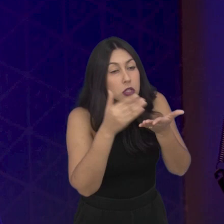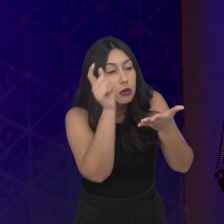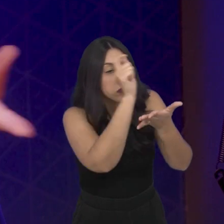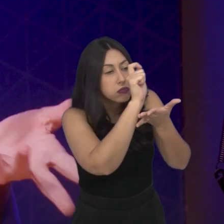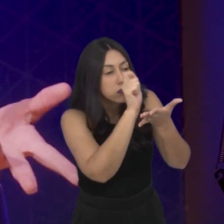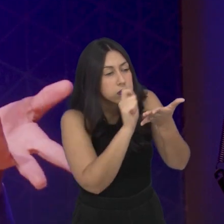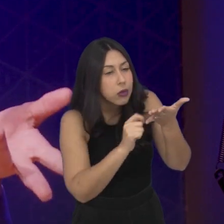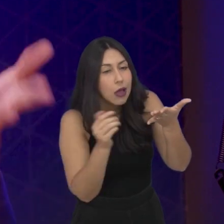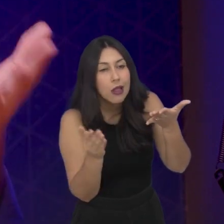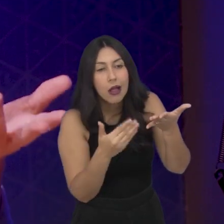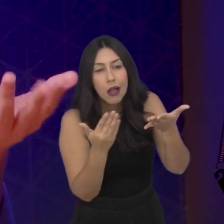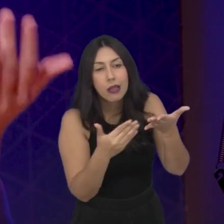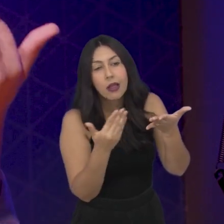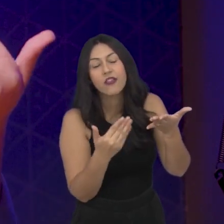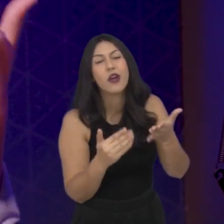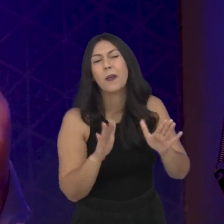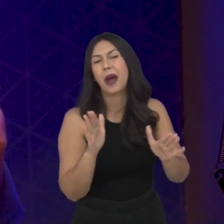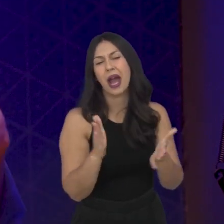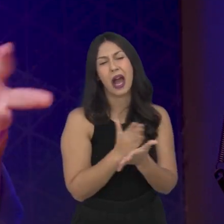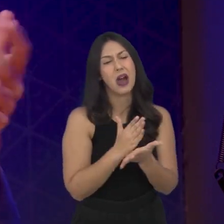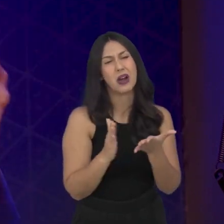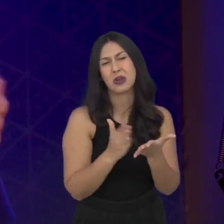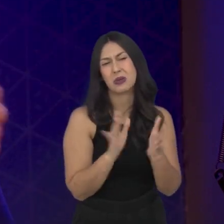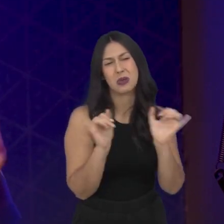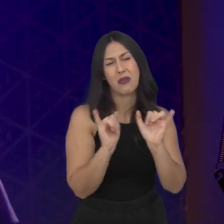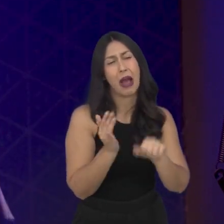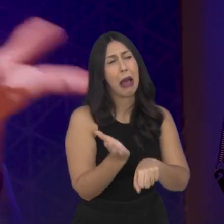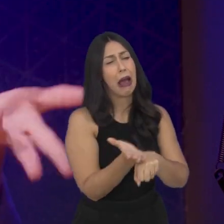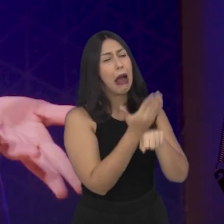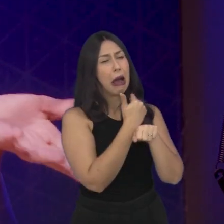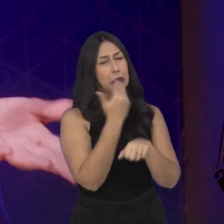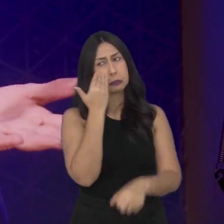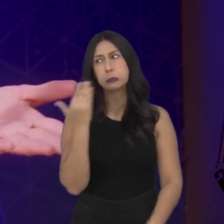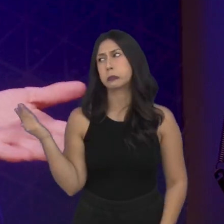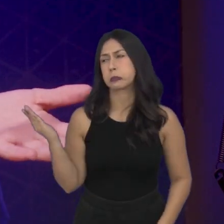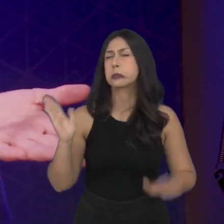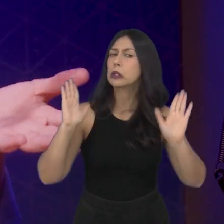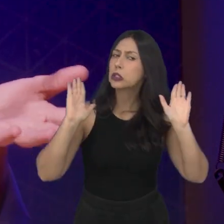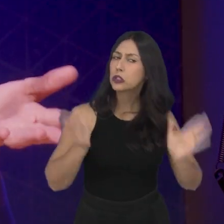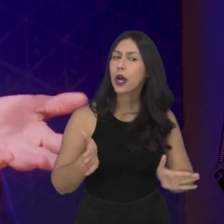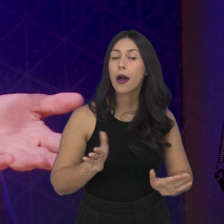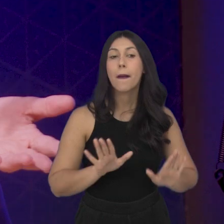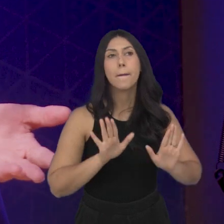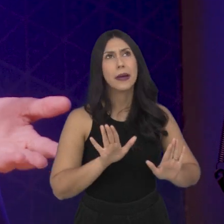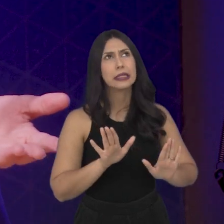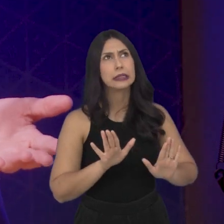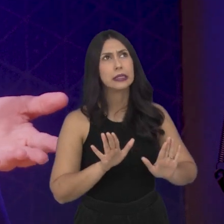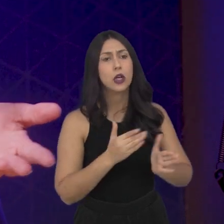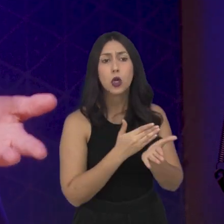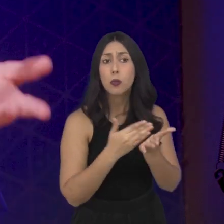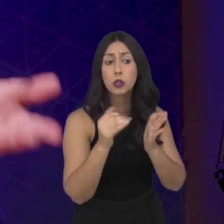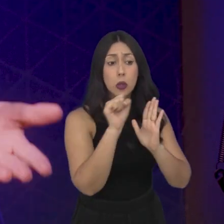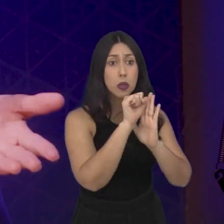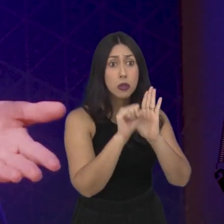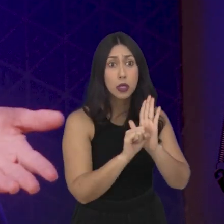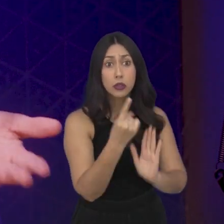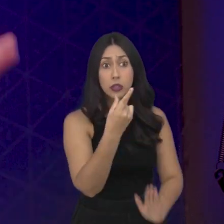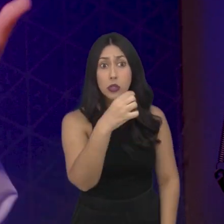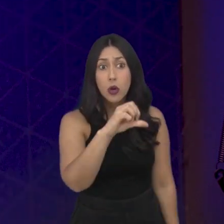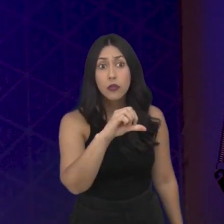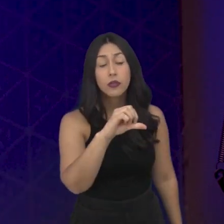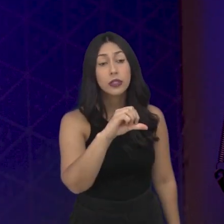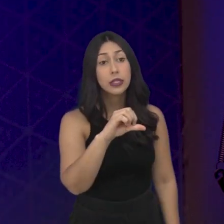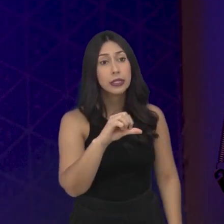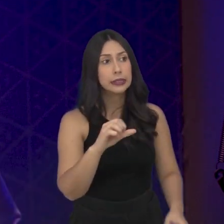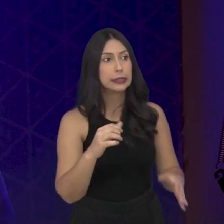da literatura de horror. Tem gente que fala que veio antes, com Homero, mas assim, se a gente pensar em Edgar Allan Poe, foi no século XIX. E